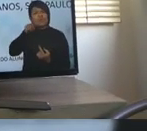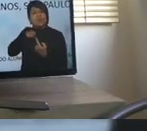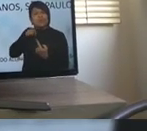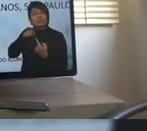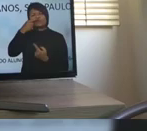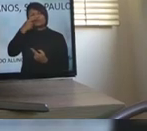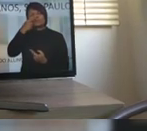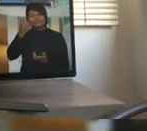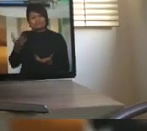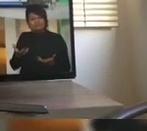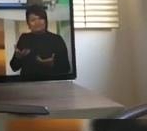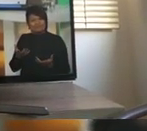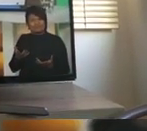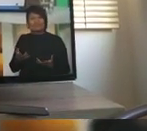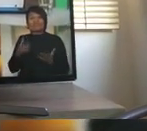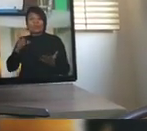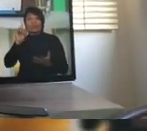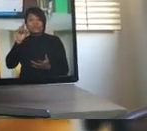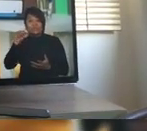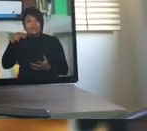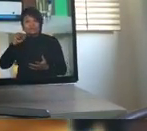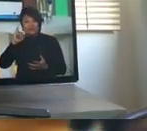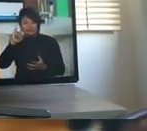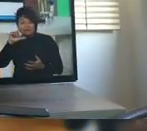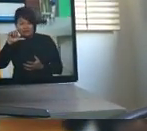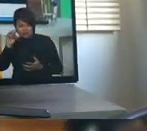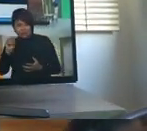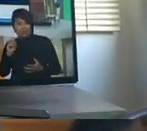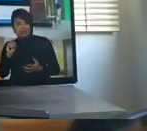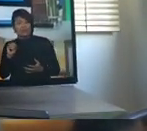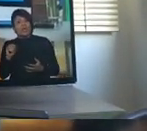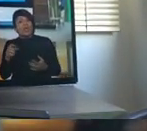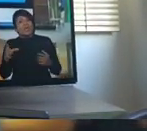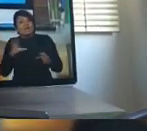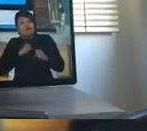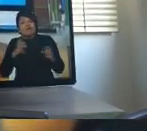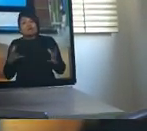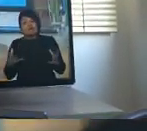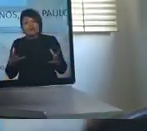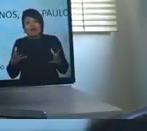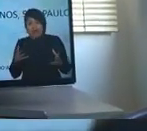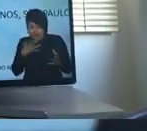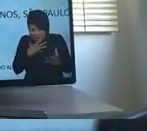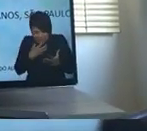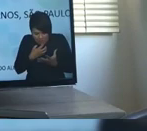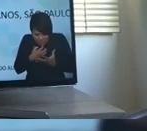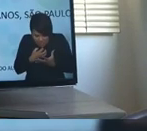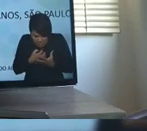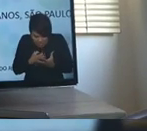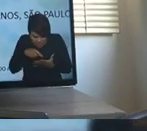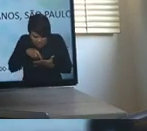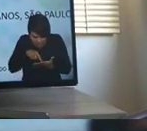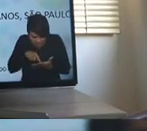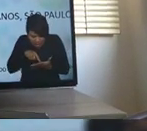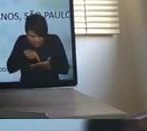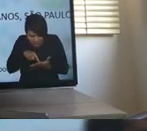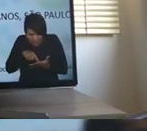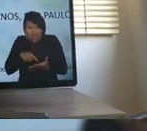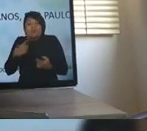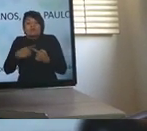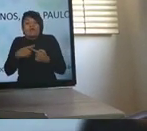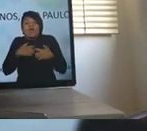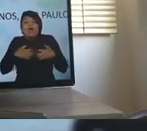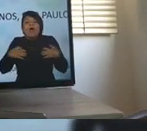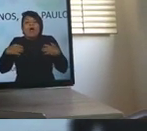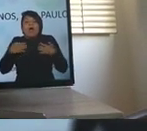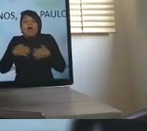esse leitor, o Danilo, ele se identifica como? Sou apaixonado